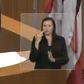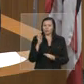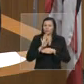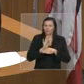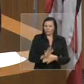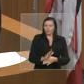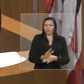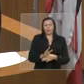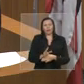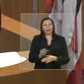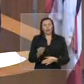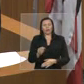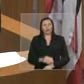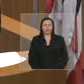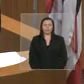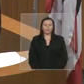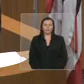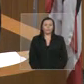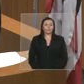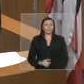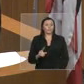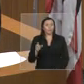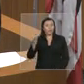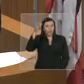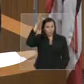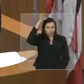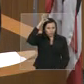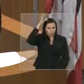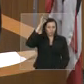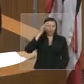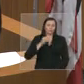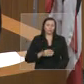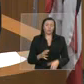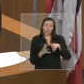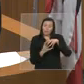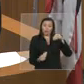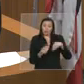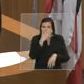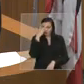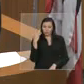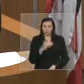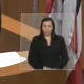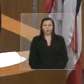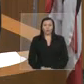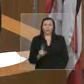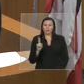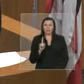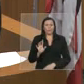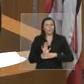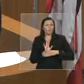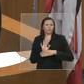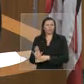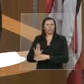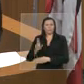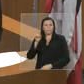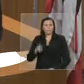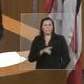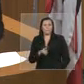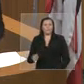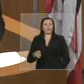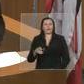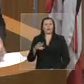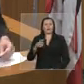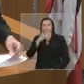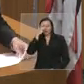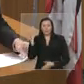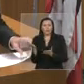dignidade, jamais beneficiando líderes e religiosos dessa forma apenas para buscar votos, vincular religiosos